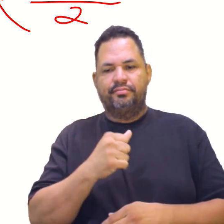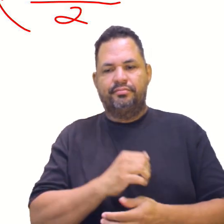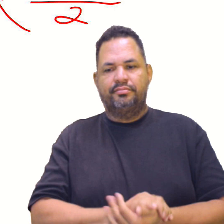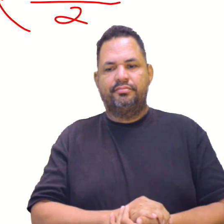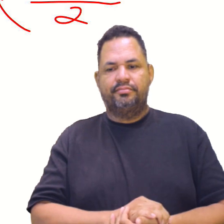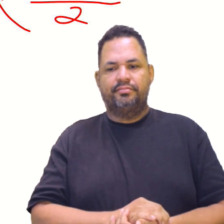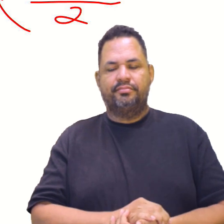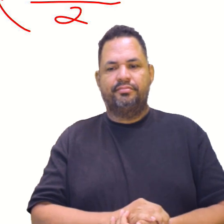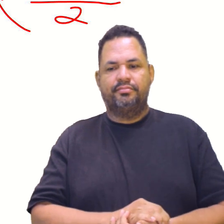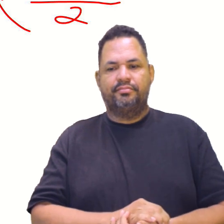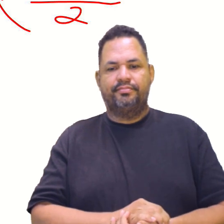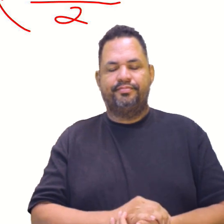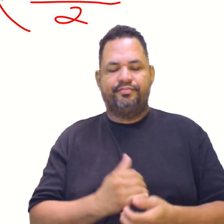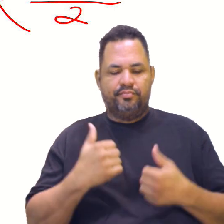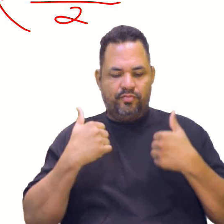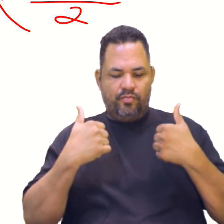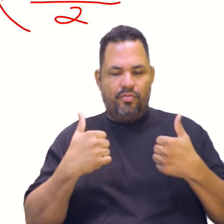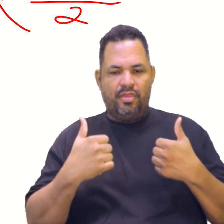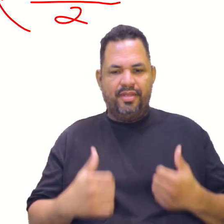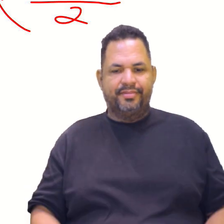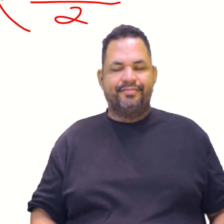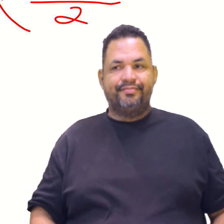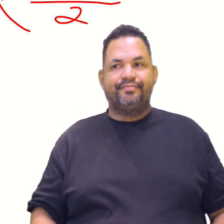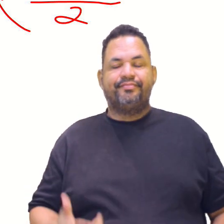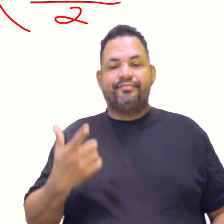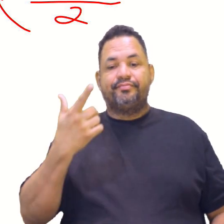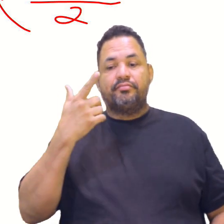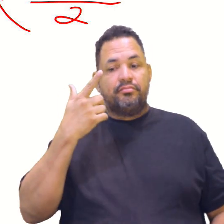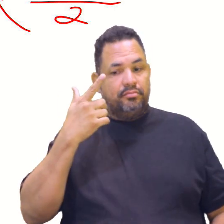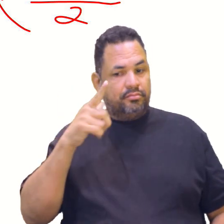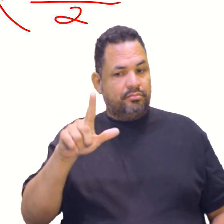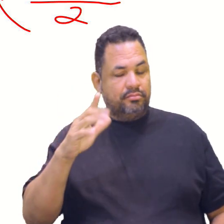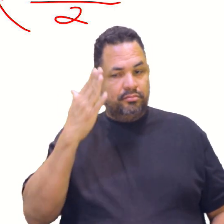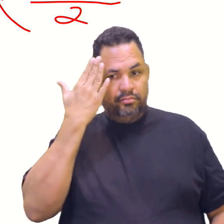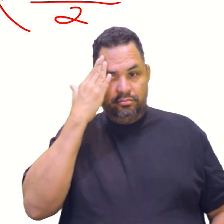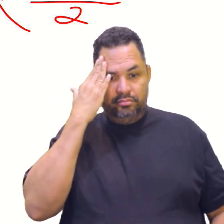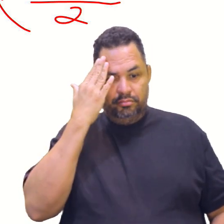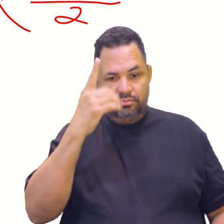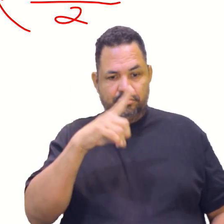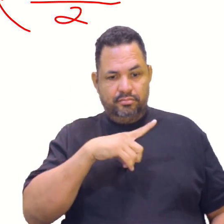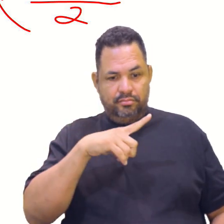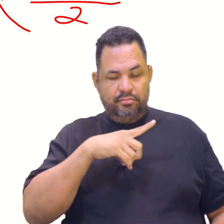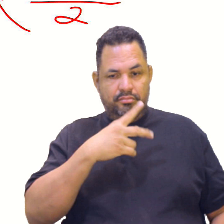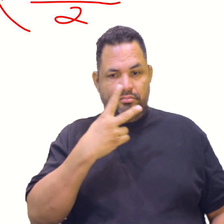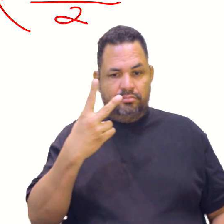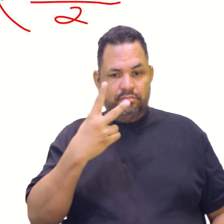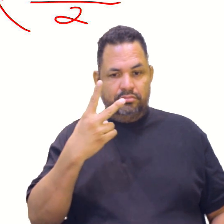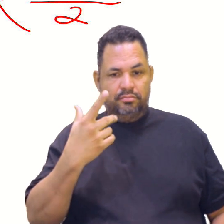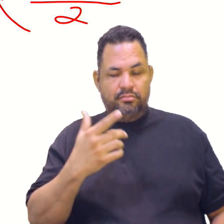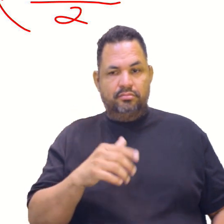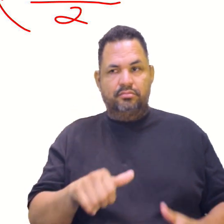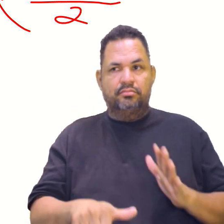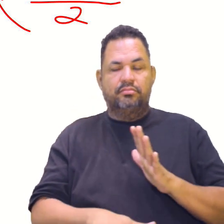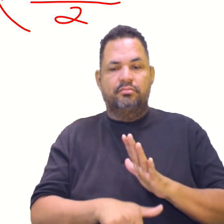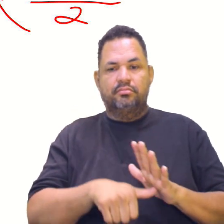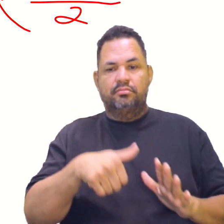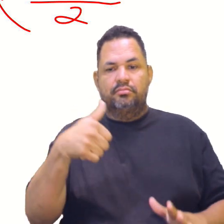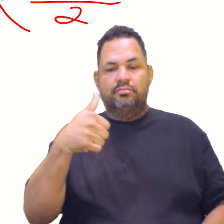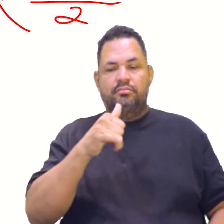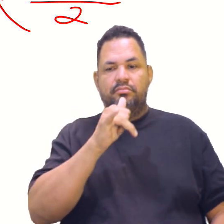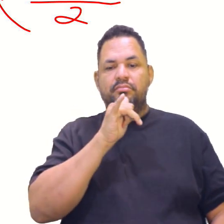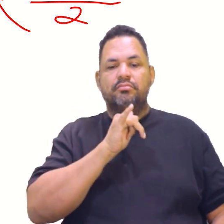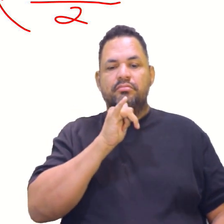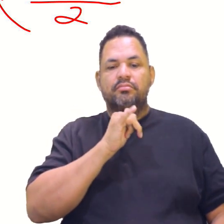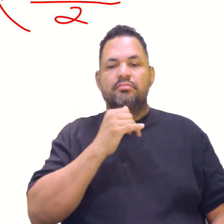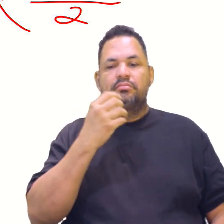16. Beleza? Conseguiram compreender? Então temos duas situações, né? No primeiro exemplo, no